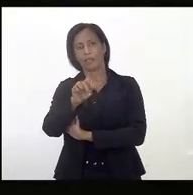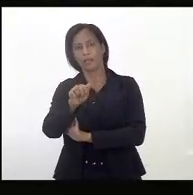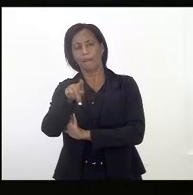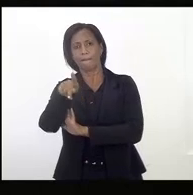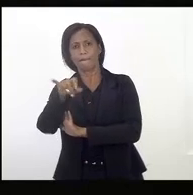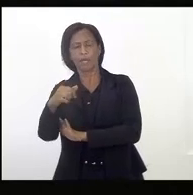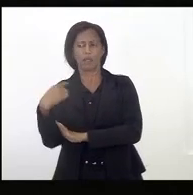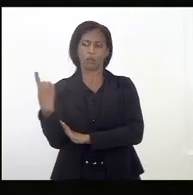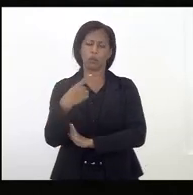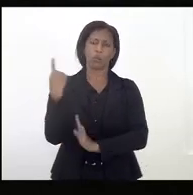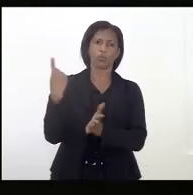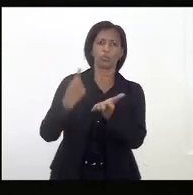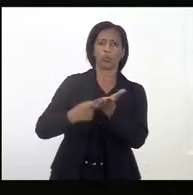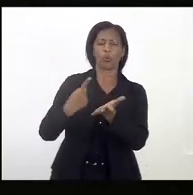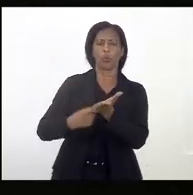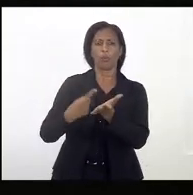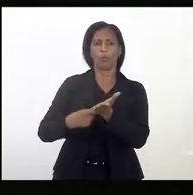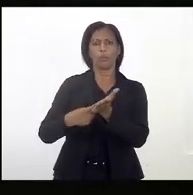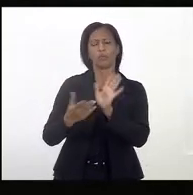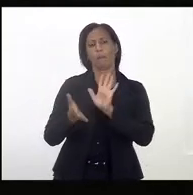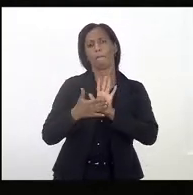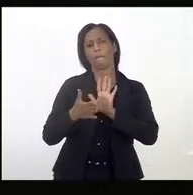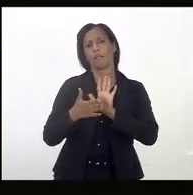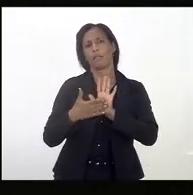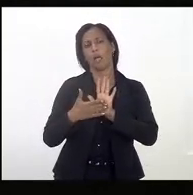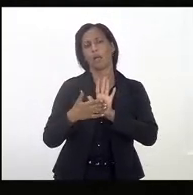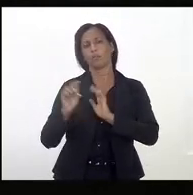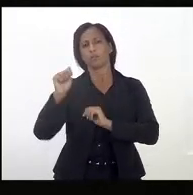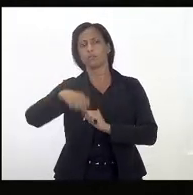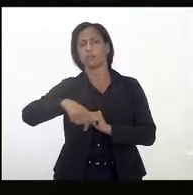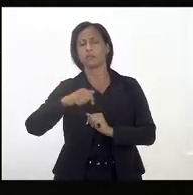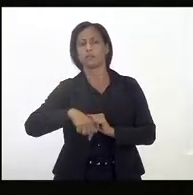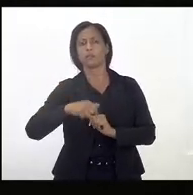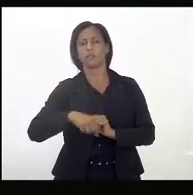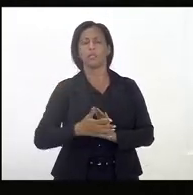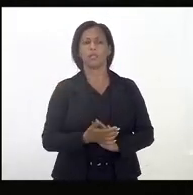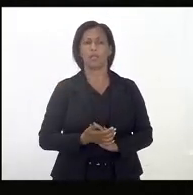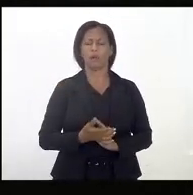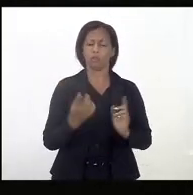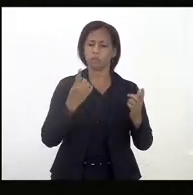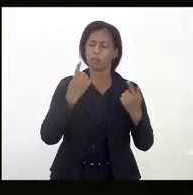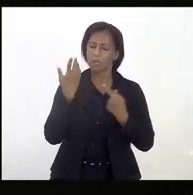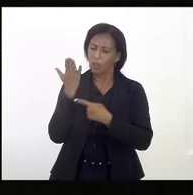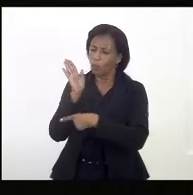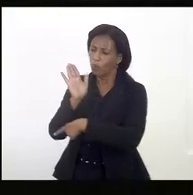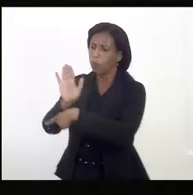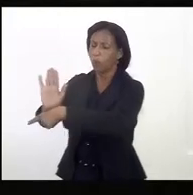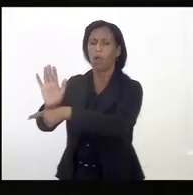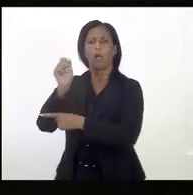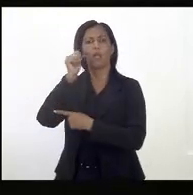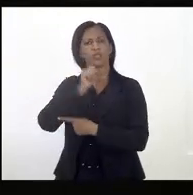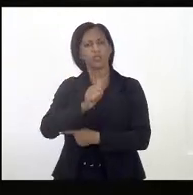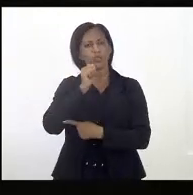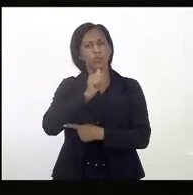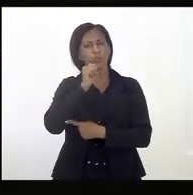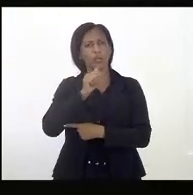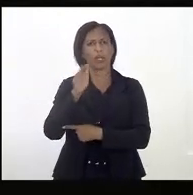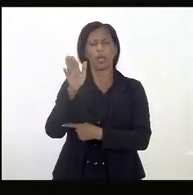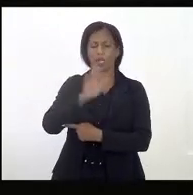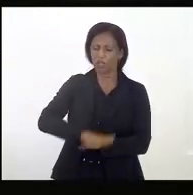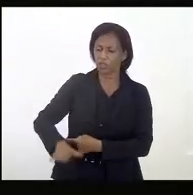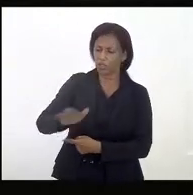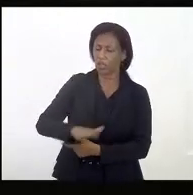do nosso compromisso do nosso mandato que é em defesa das Mulheres sempre das